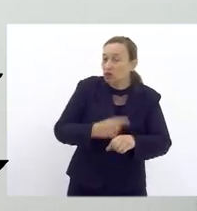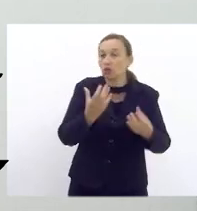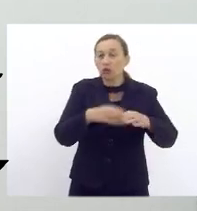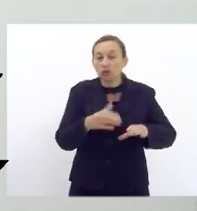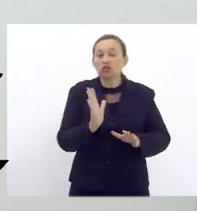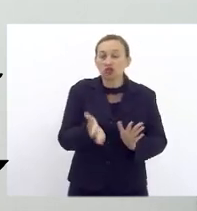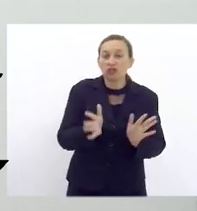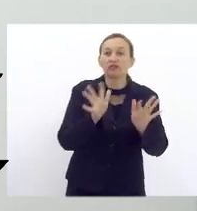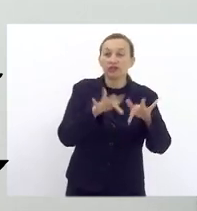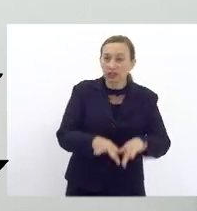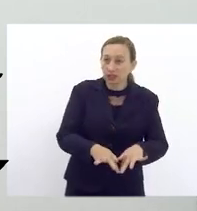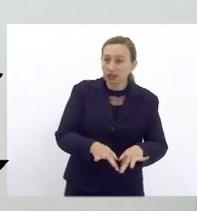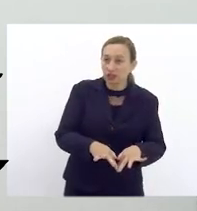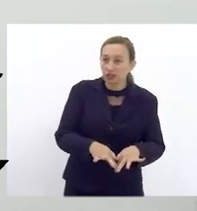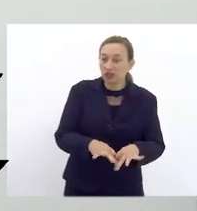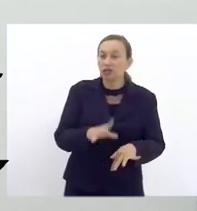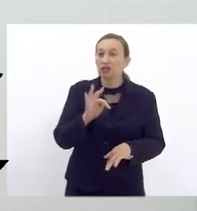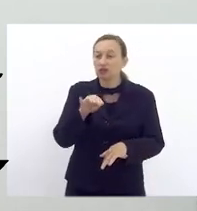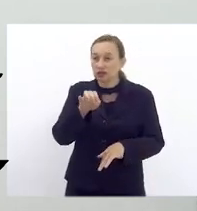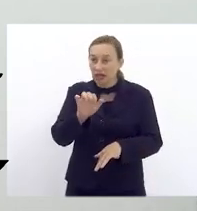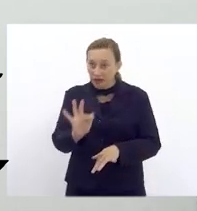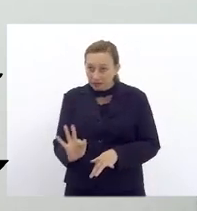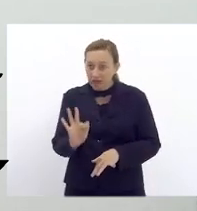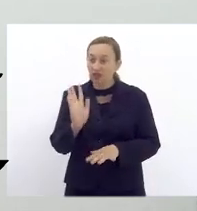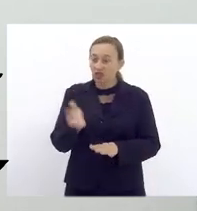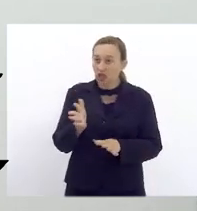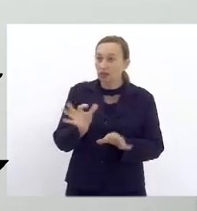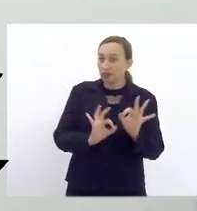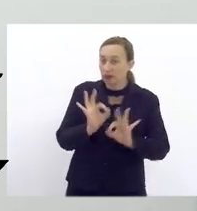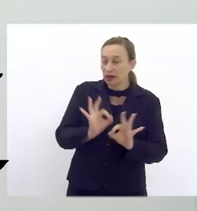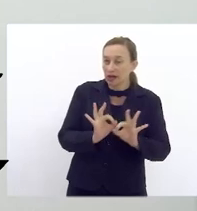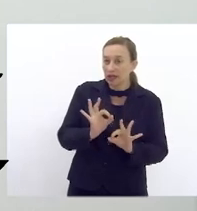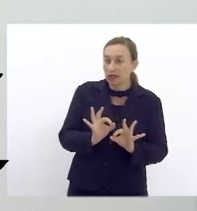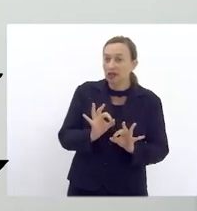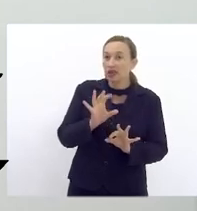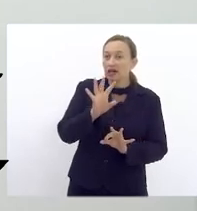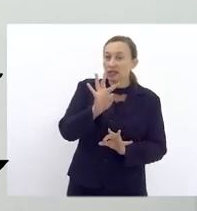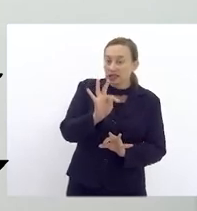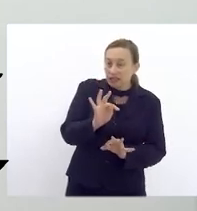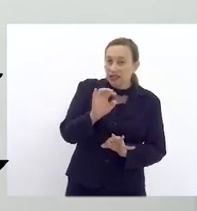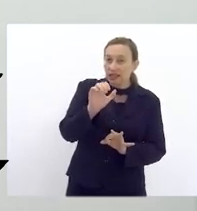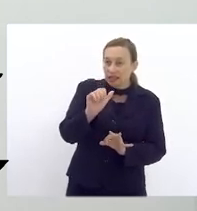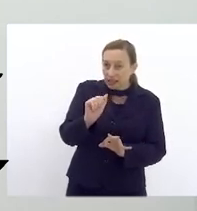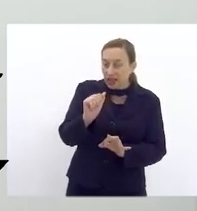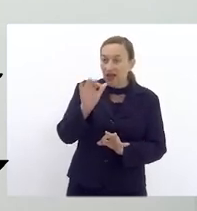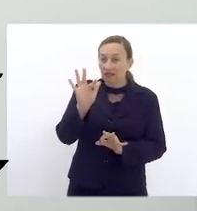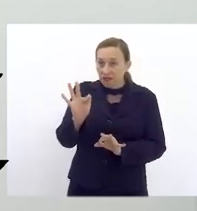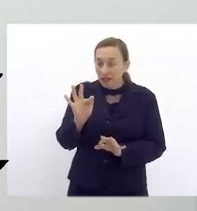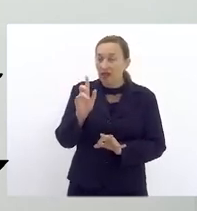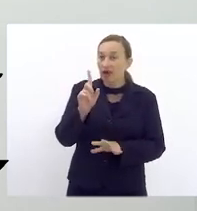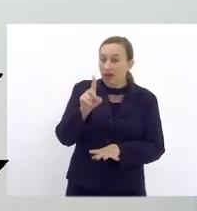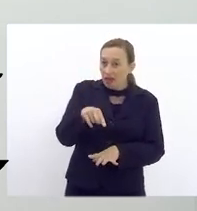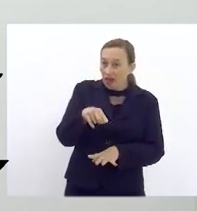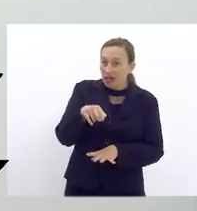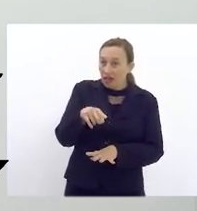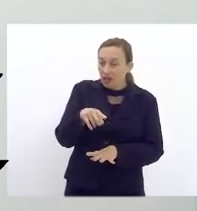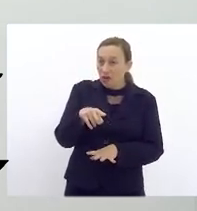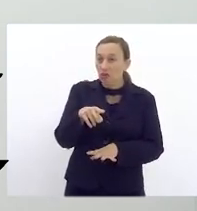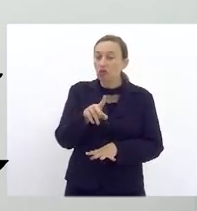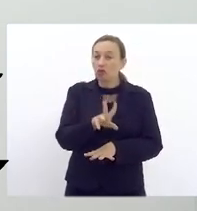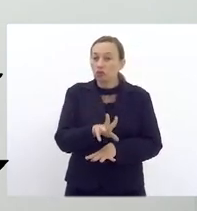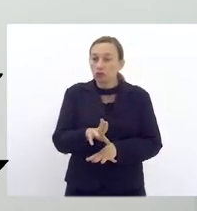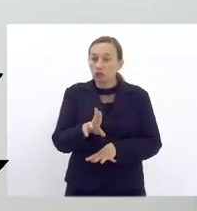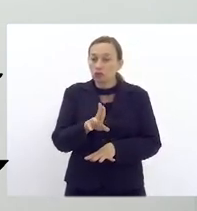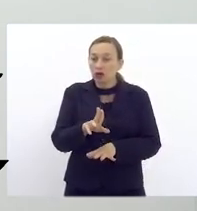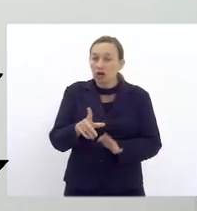já finalizado com TAF já feito e desculpa para quem não sabe o TAF é o principal é o instrumento pelo